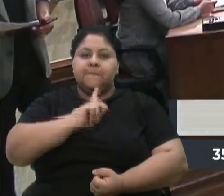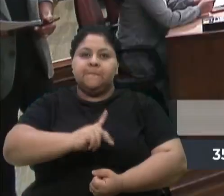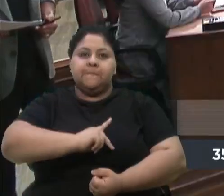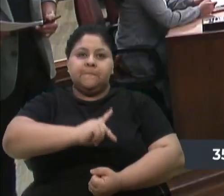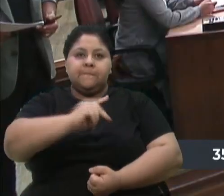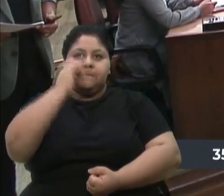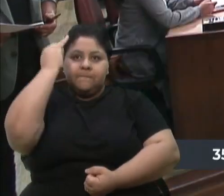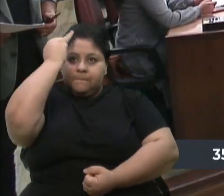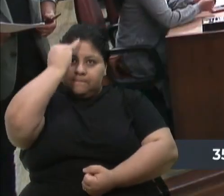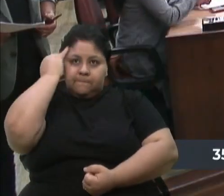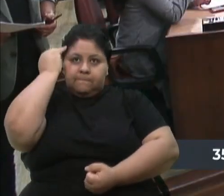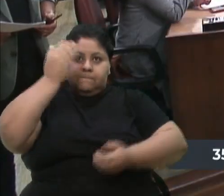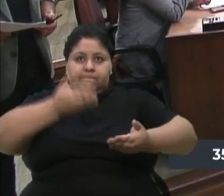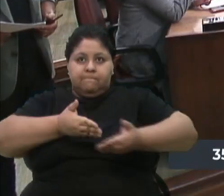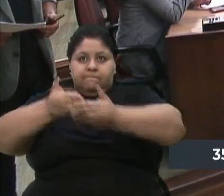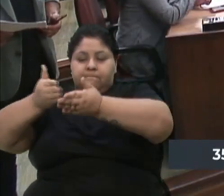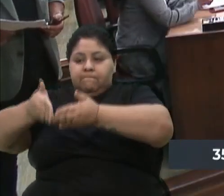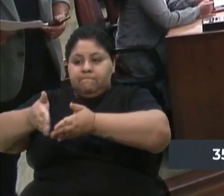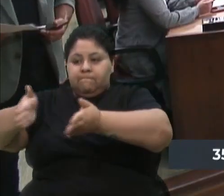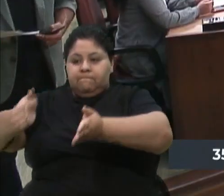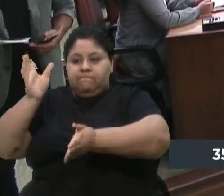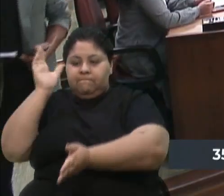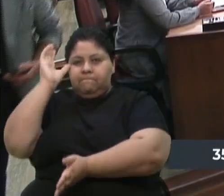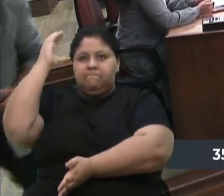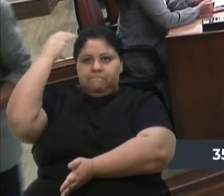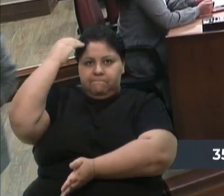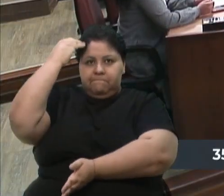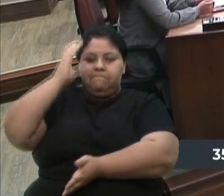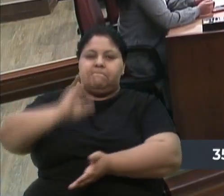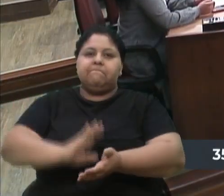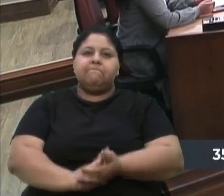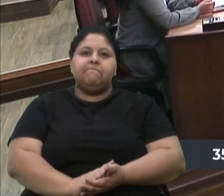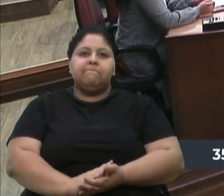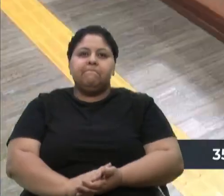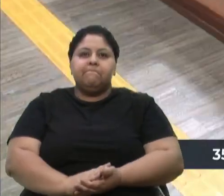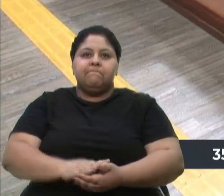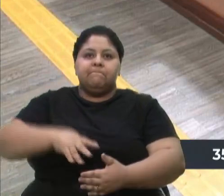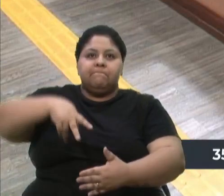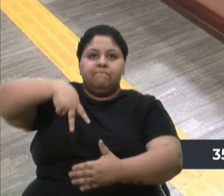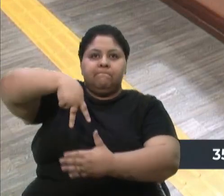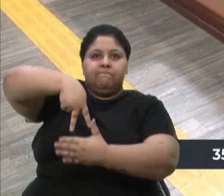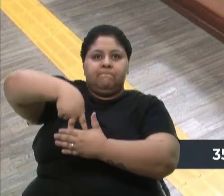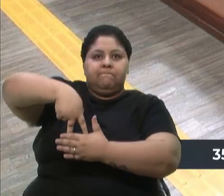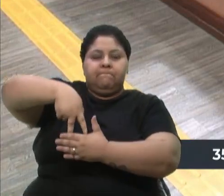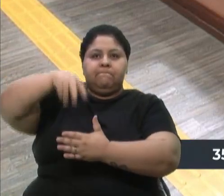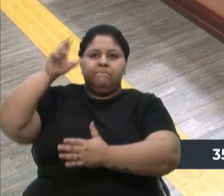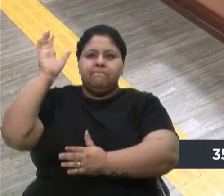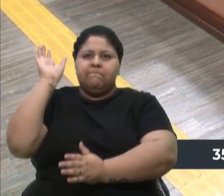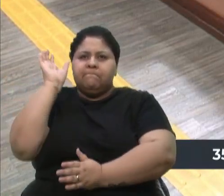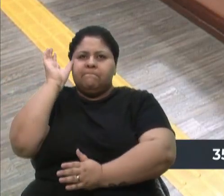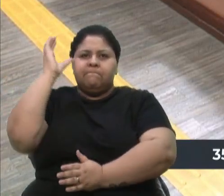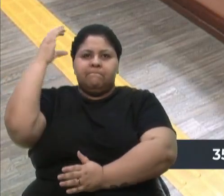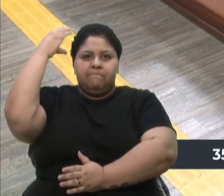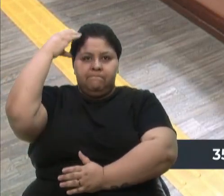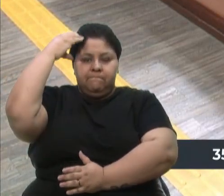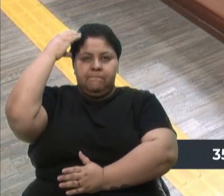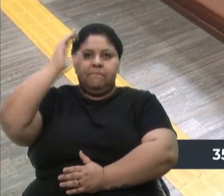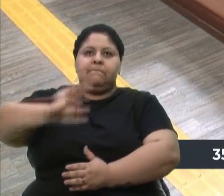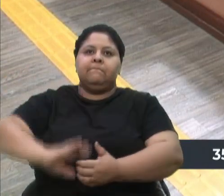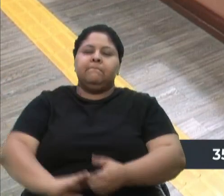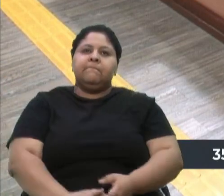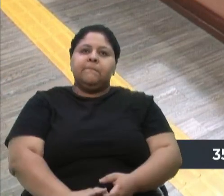gentilmente lembrar cedo do meu espaço ao vereador Felipe Grêmio-Maia. Na tribuna, vereador Felipe João Grêmio-Maia.